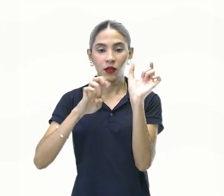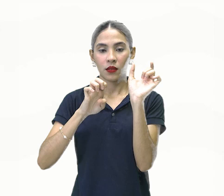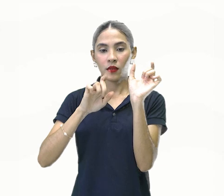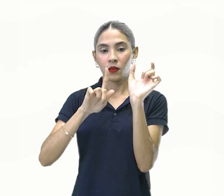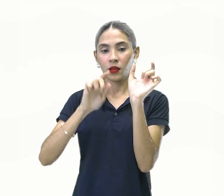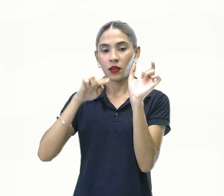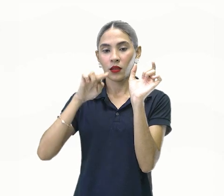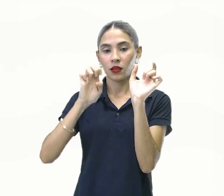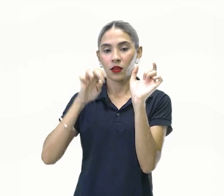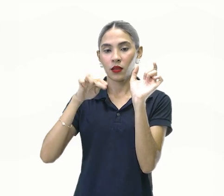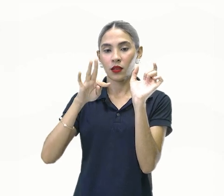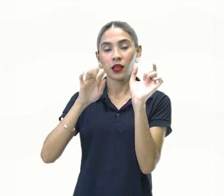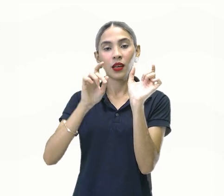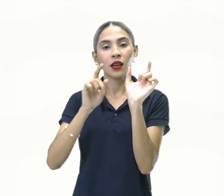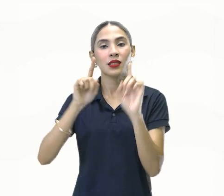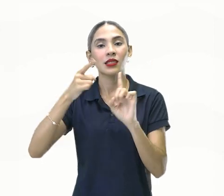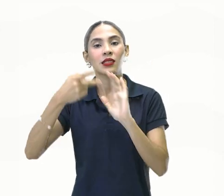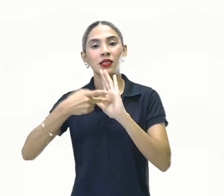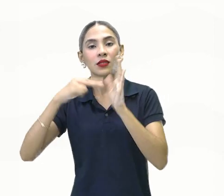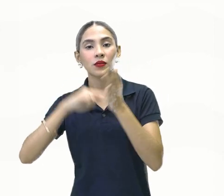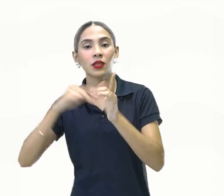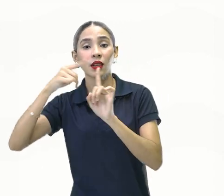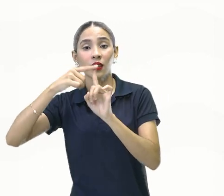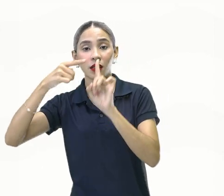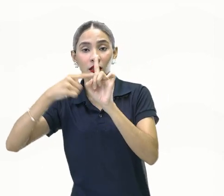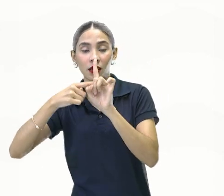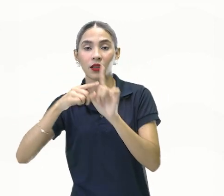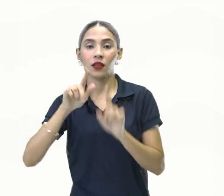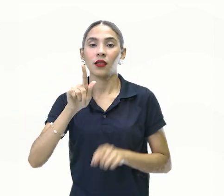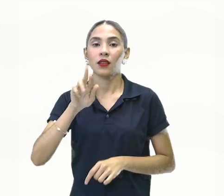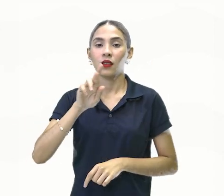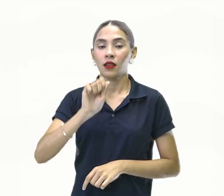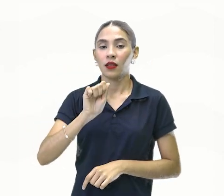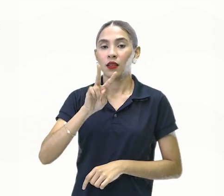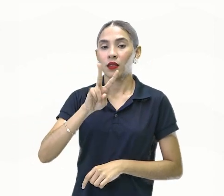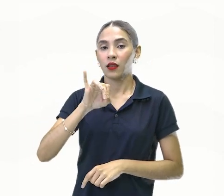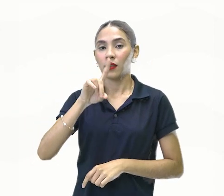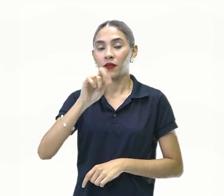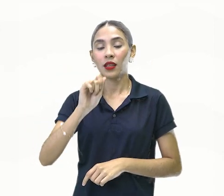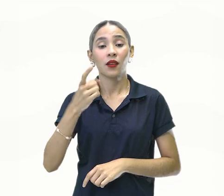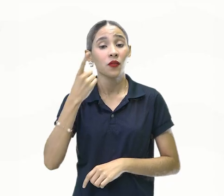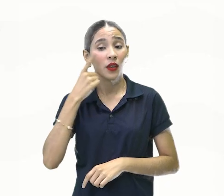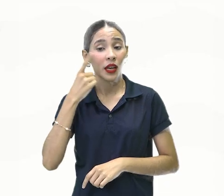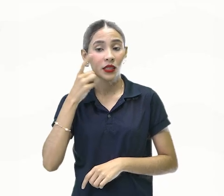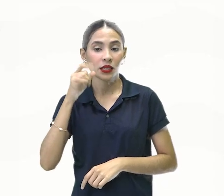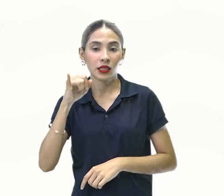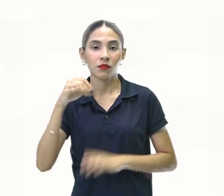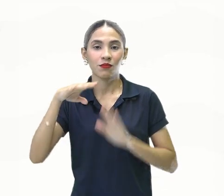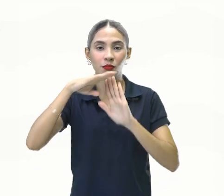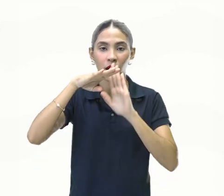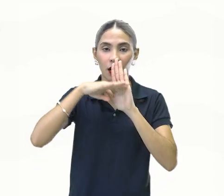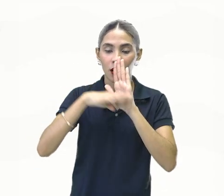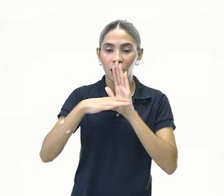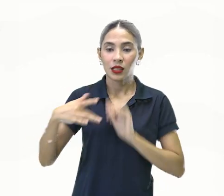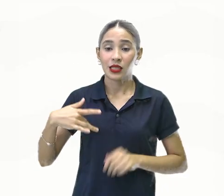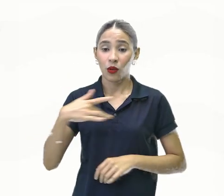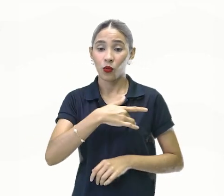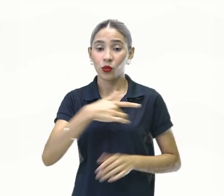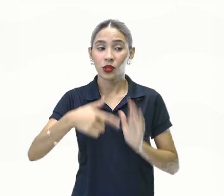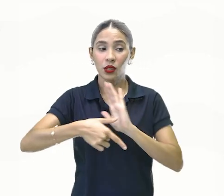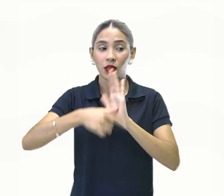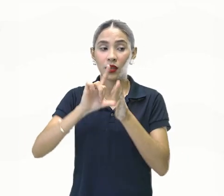grávida. If you are pregnant, então consulte aí seu plano de saúde, né, antes de